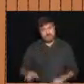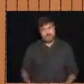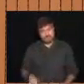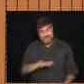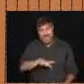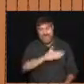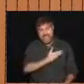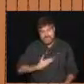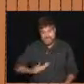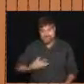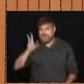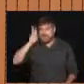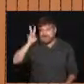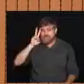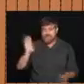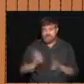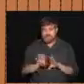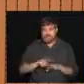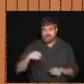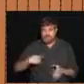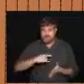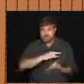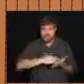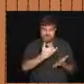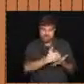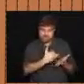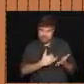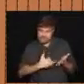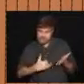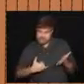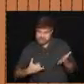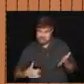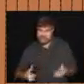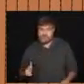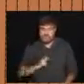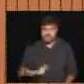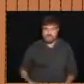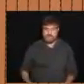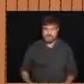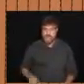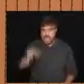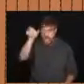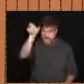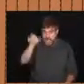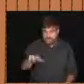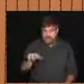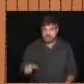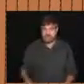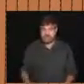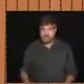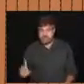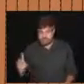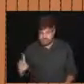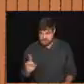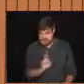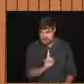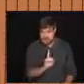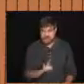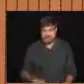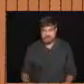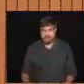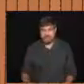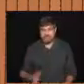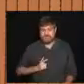também nós vamos fazer o atestado via remota. A própria pessoa vai se declarar. Foi